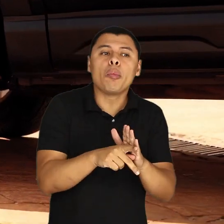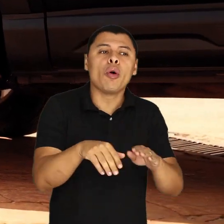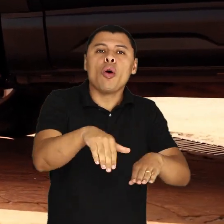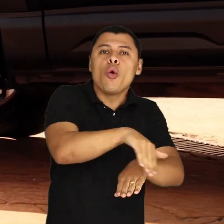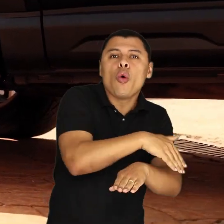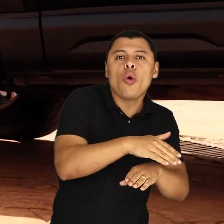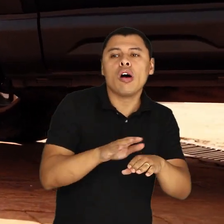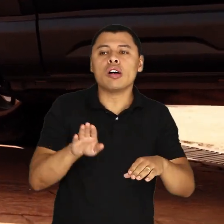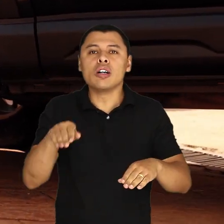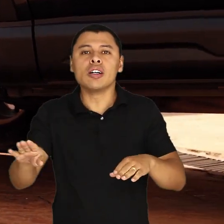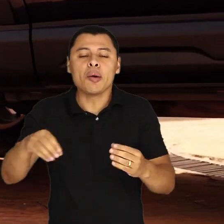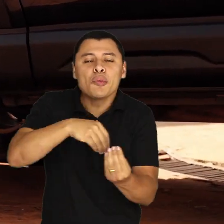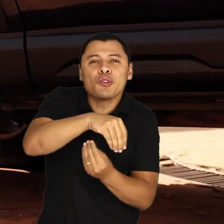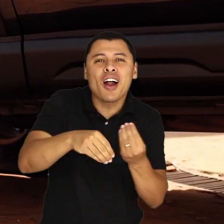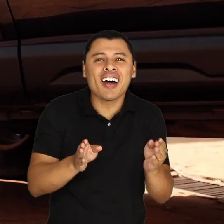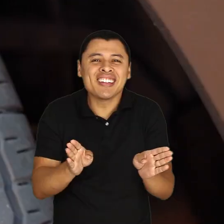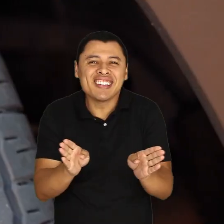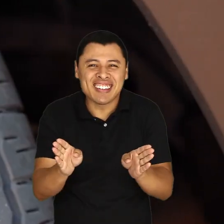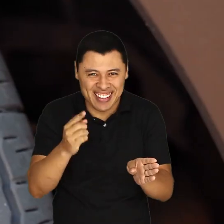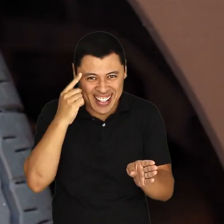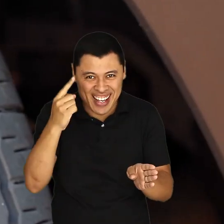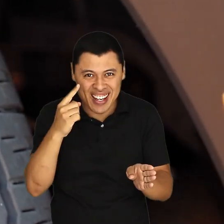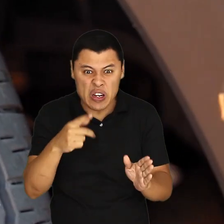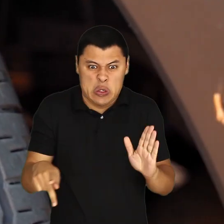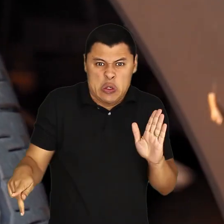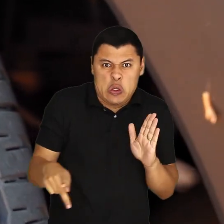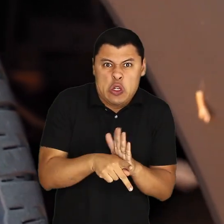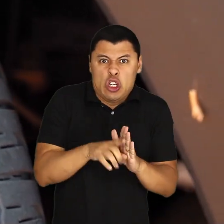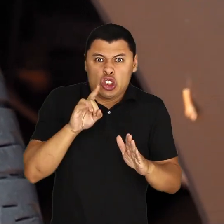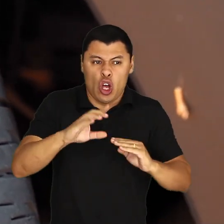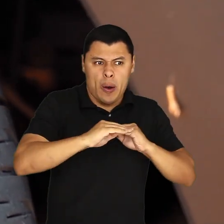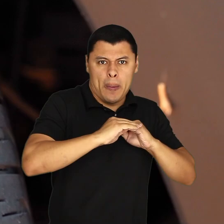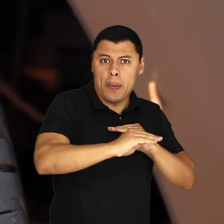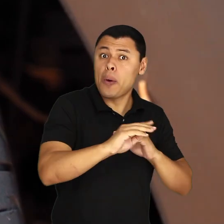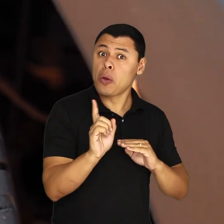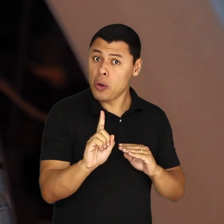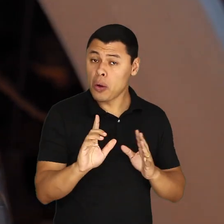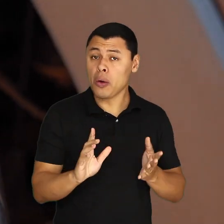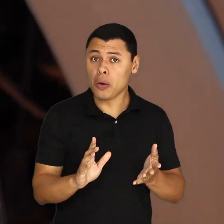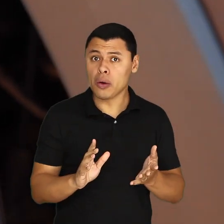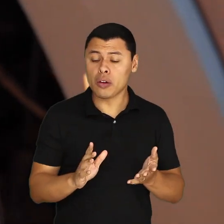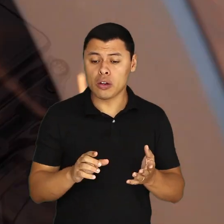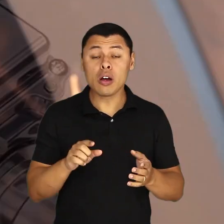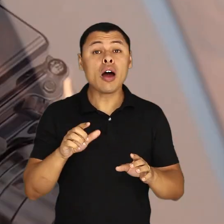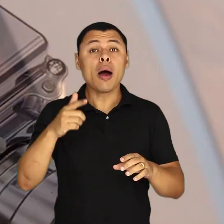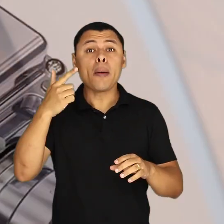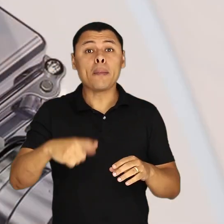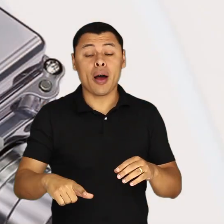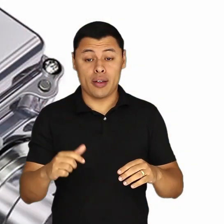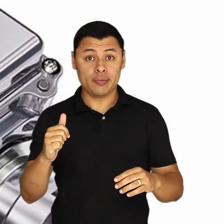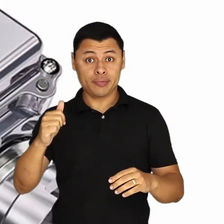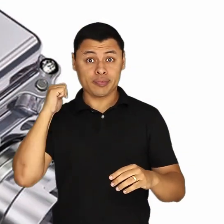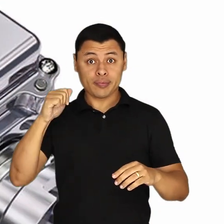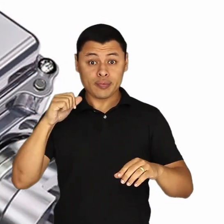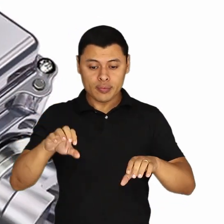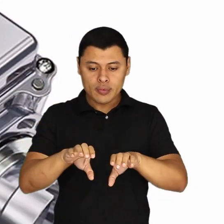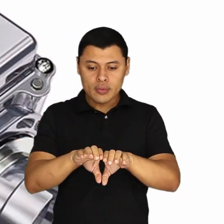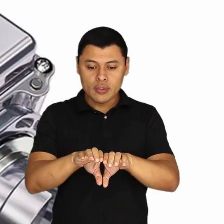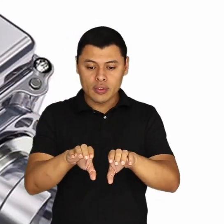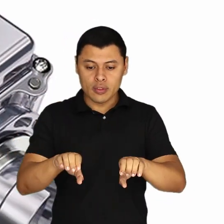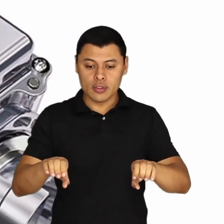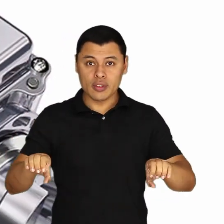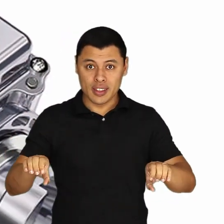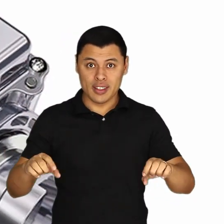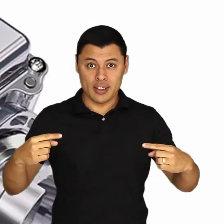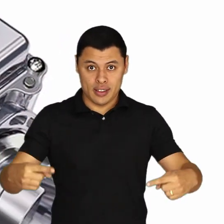voltado para asfalto, e ainda assim a dinâmica do veículo é interessantíssima. E não é só distribuição frente e trás de torque não, pessoal. Ali no diferencial traseiro a